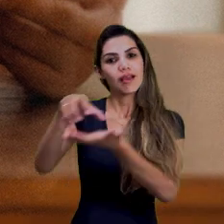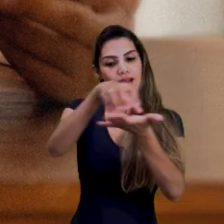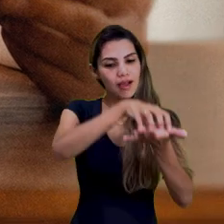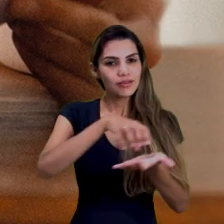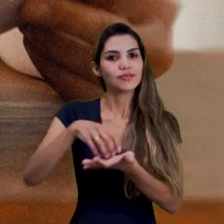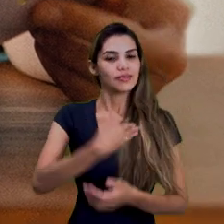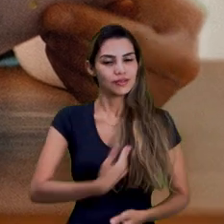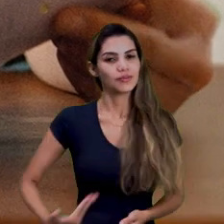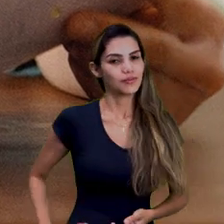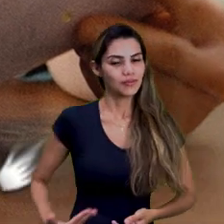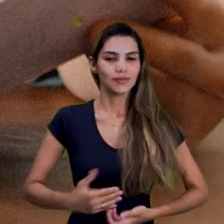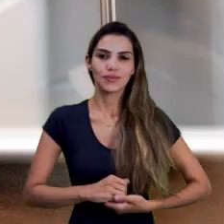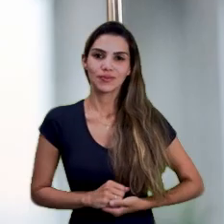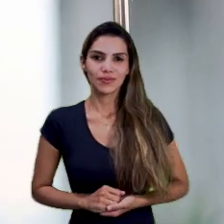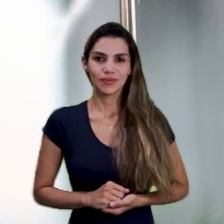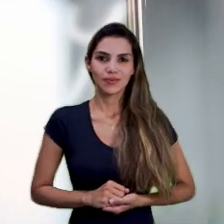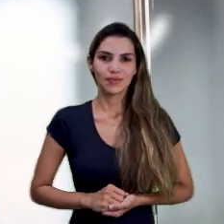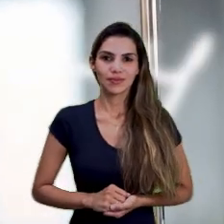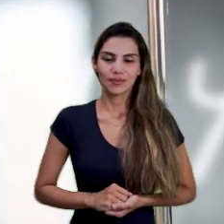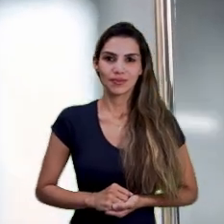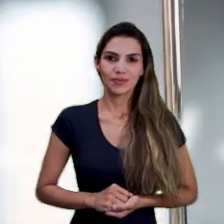Aos órgãos e agentes públicos.